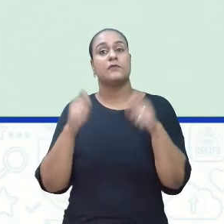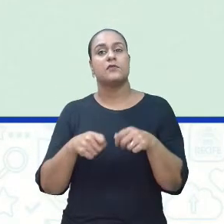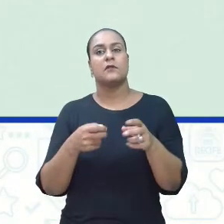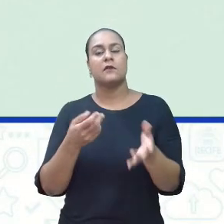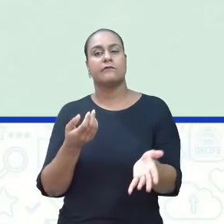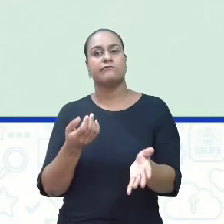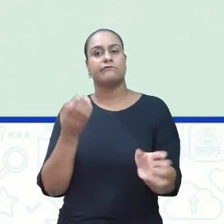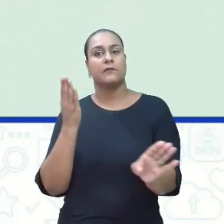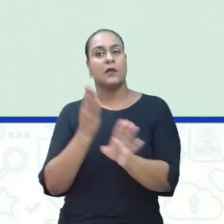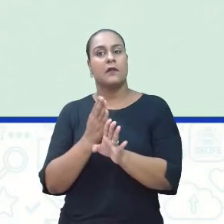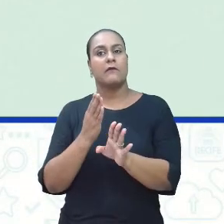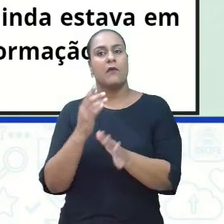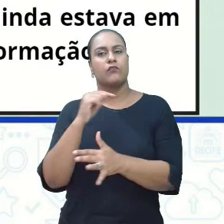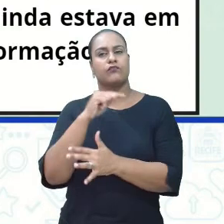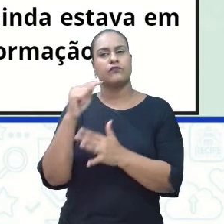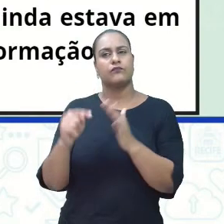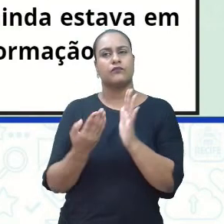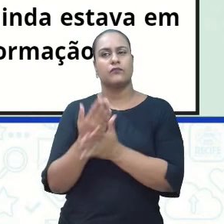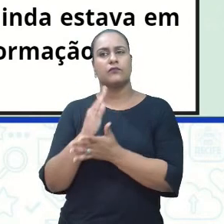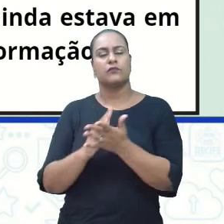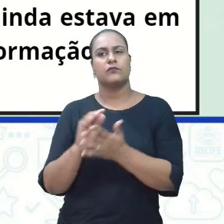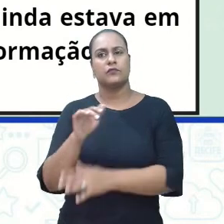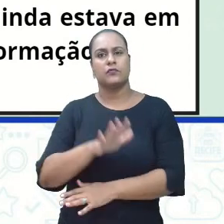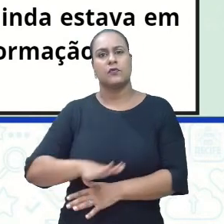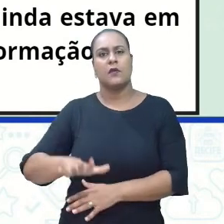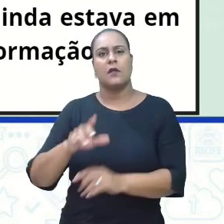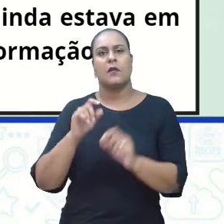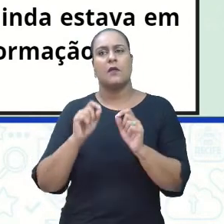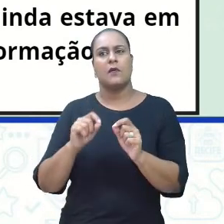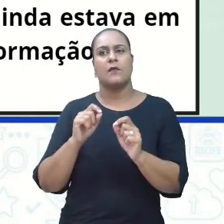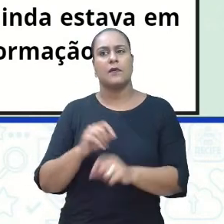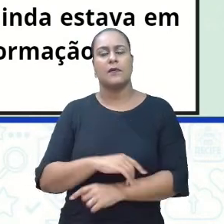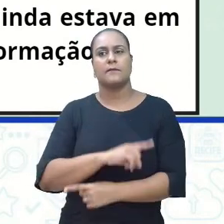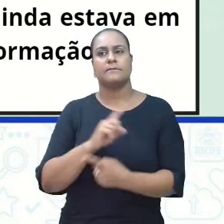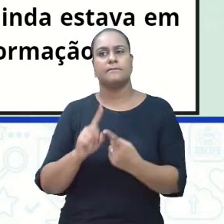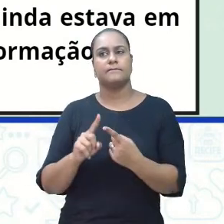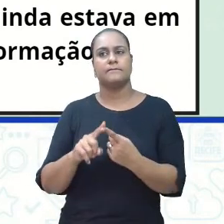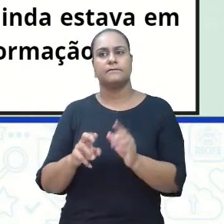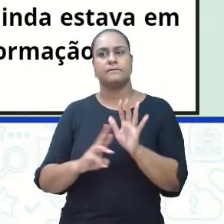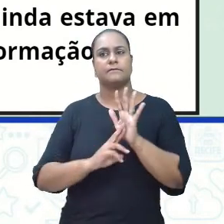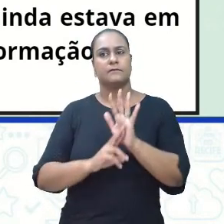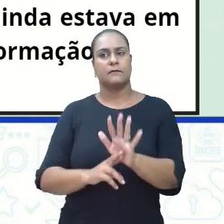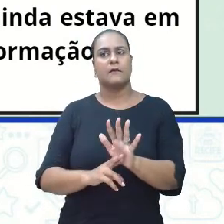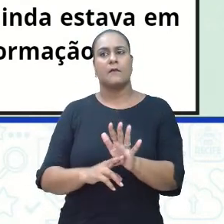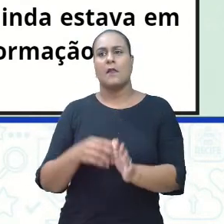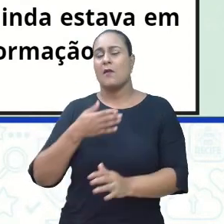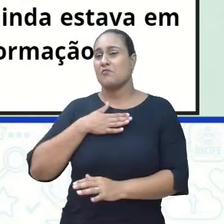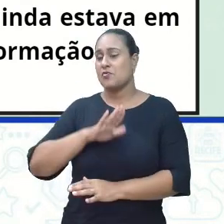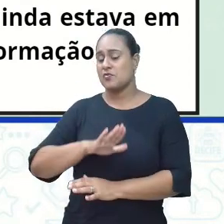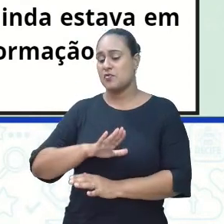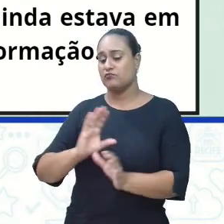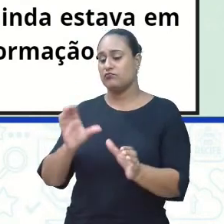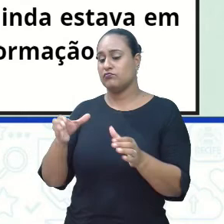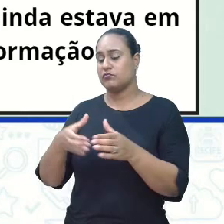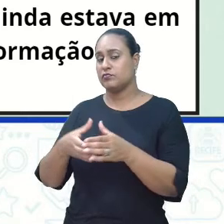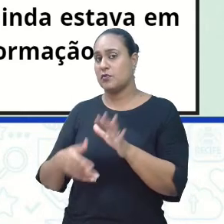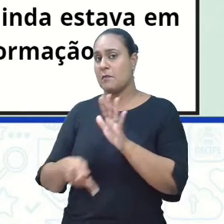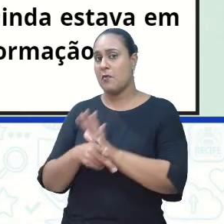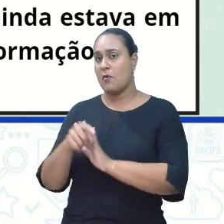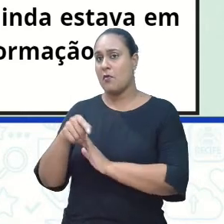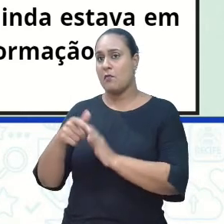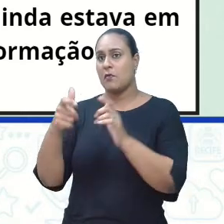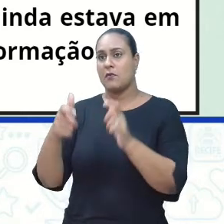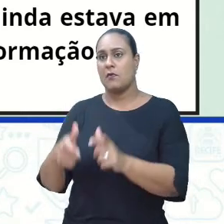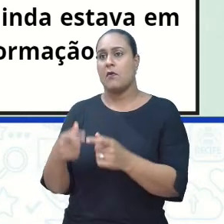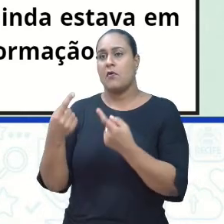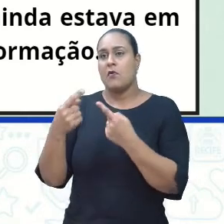alguns aspectos em geral que são justamente o seguinte. O primeiro deles, representar as insatisfações das elites locais